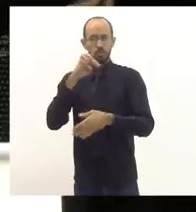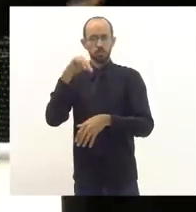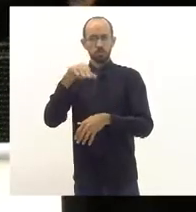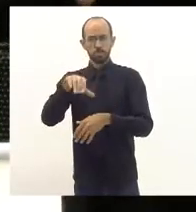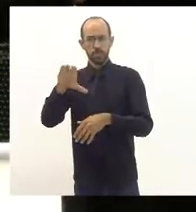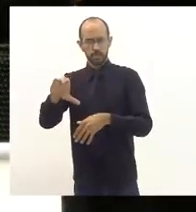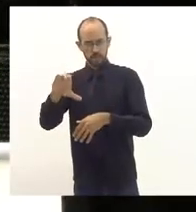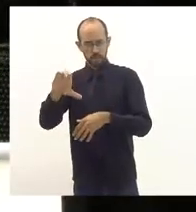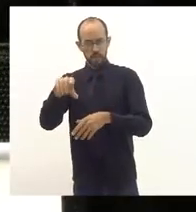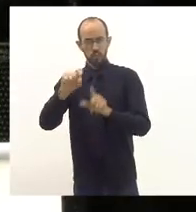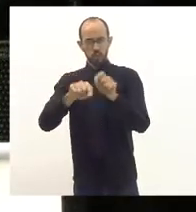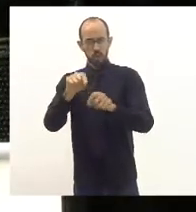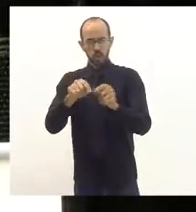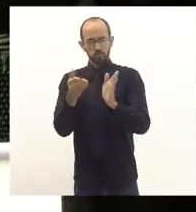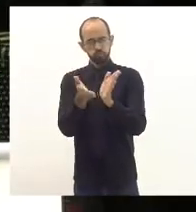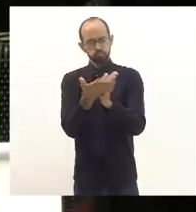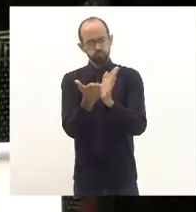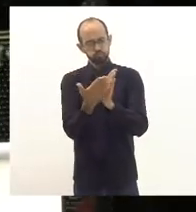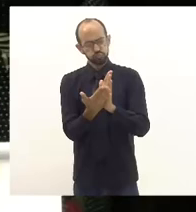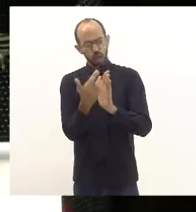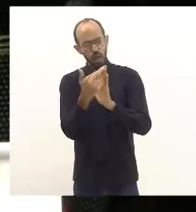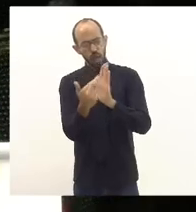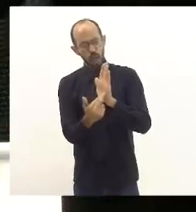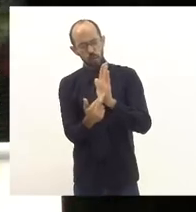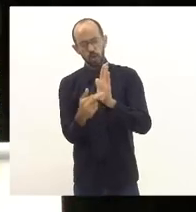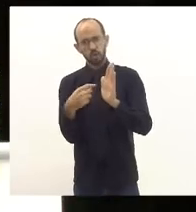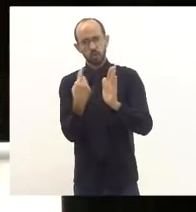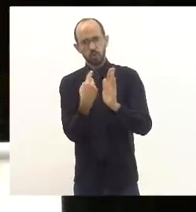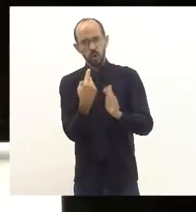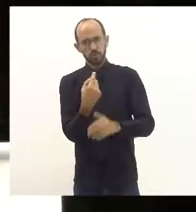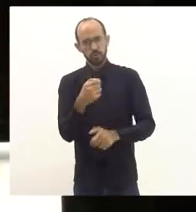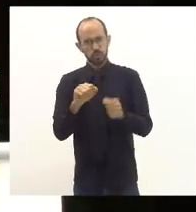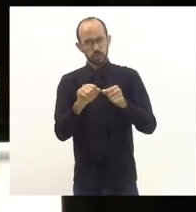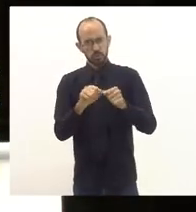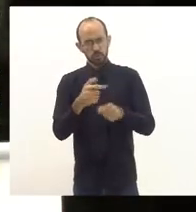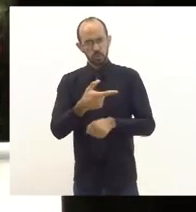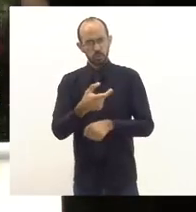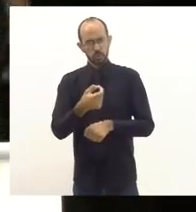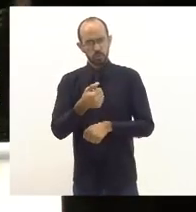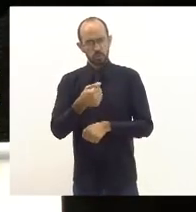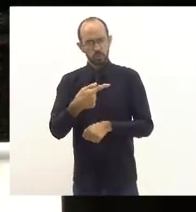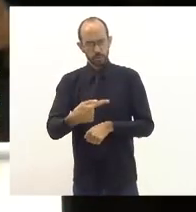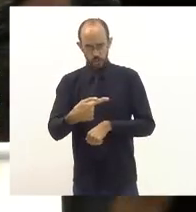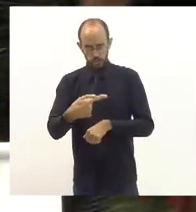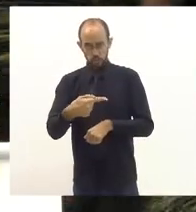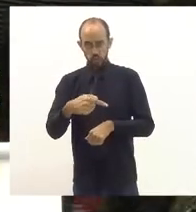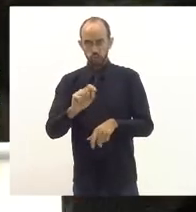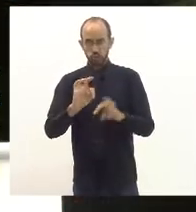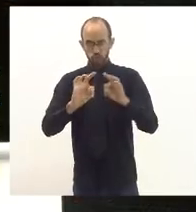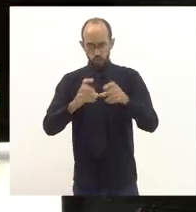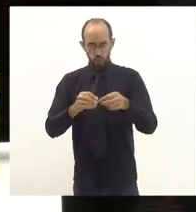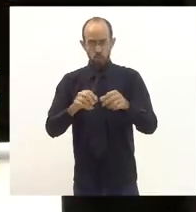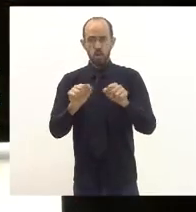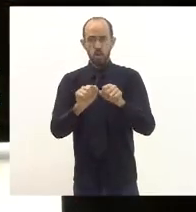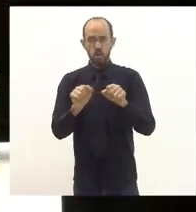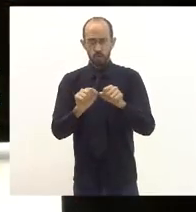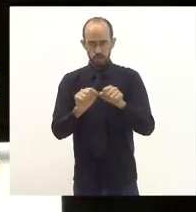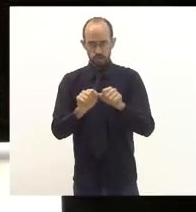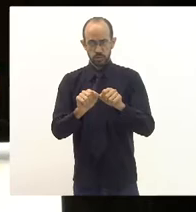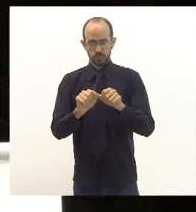um dossiê que nós elaboramos em 2017, que, no que foi apurado por esse